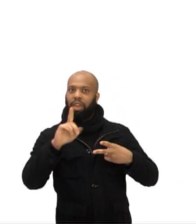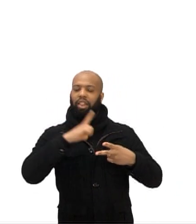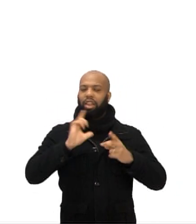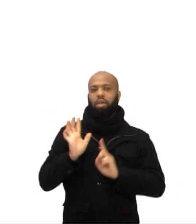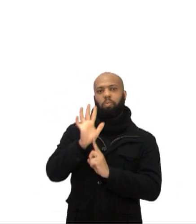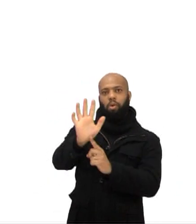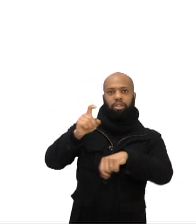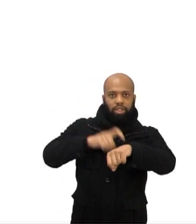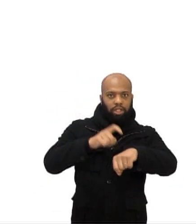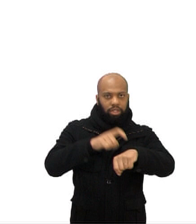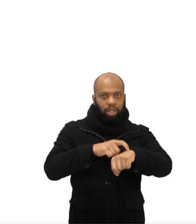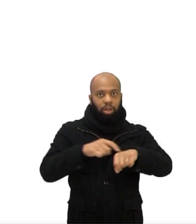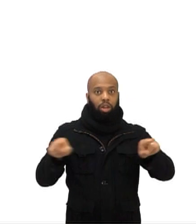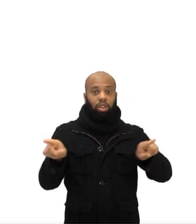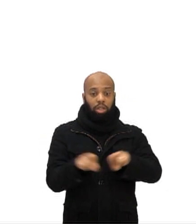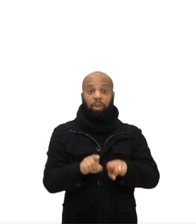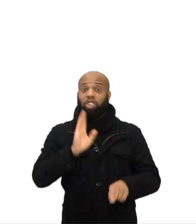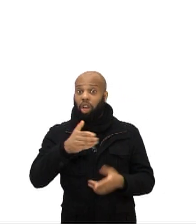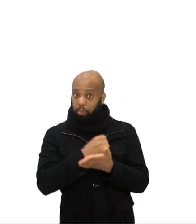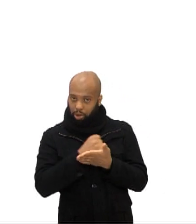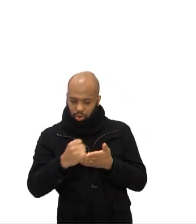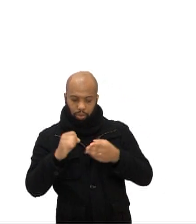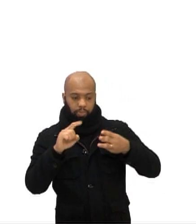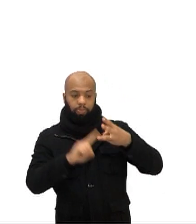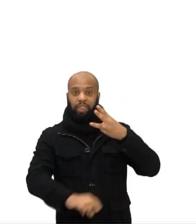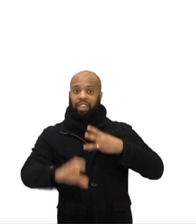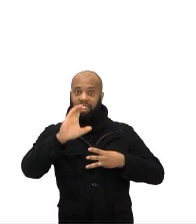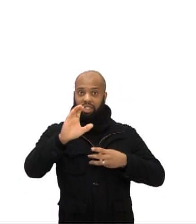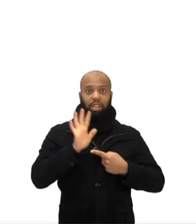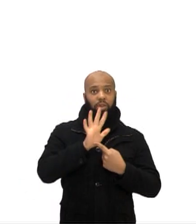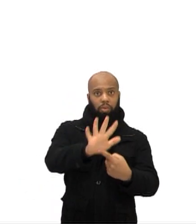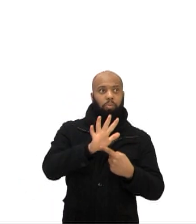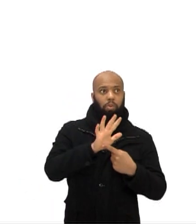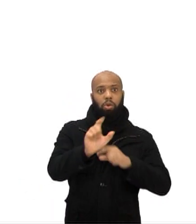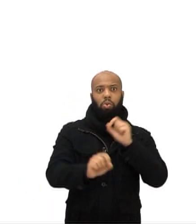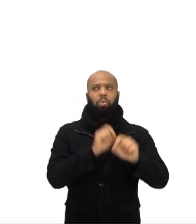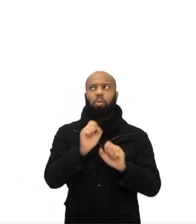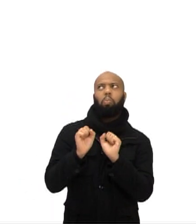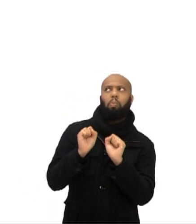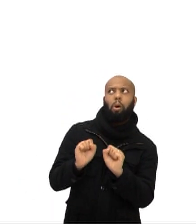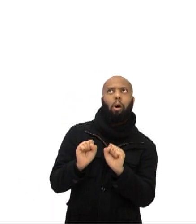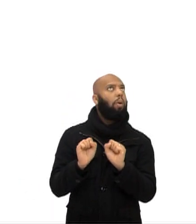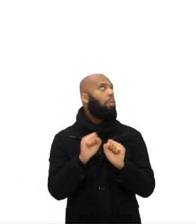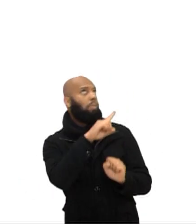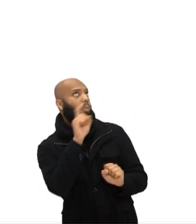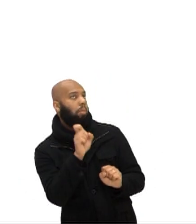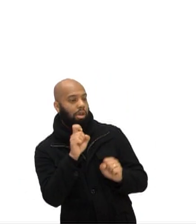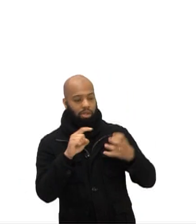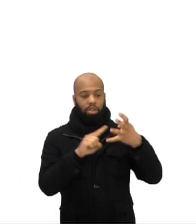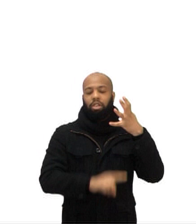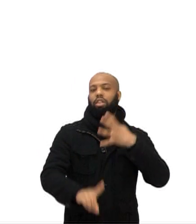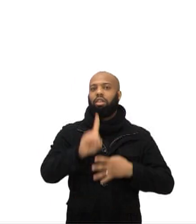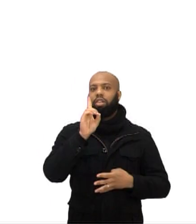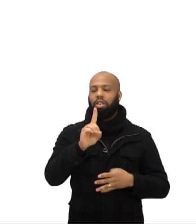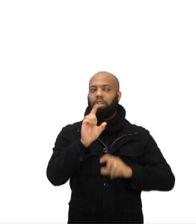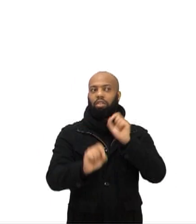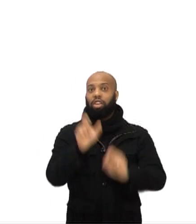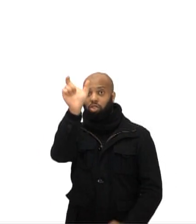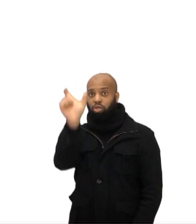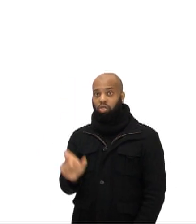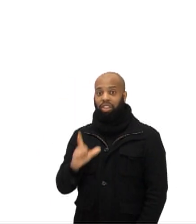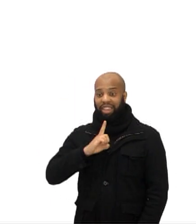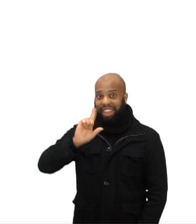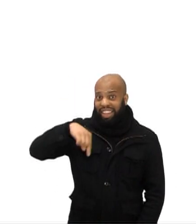indicar tempo transcorrido. Letra C, indicar uma hipótese. Ou letra D, o sujeito